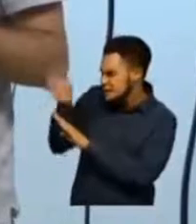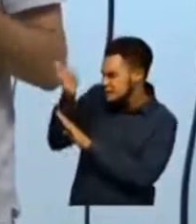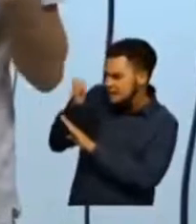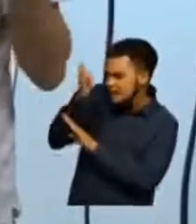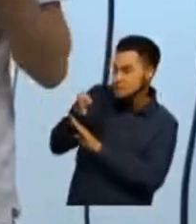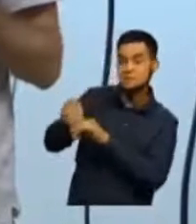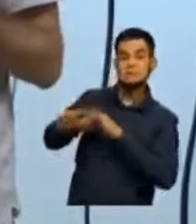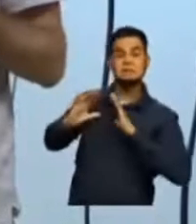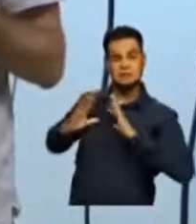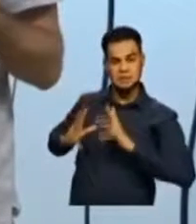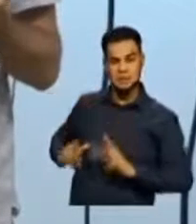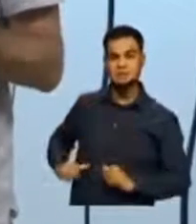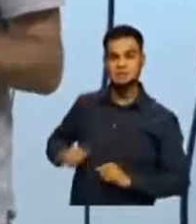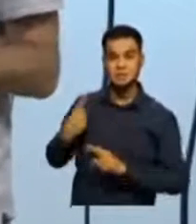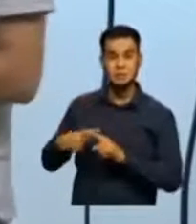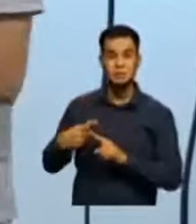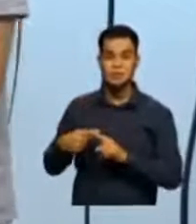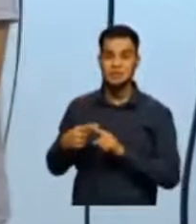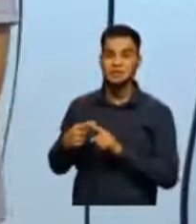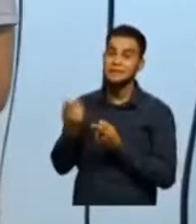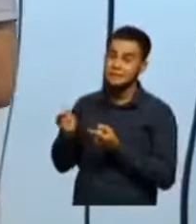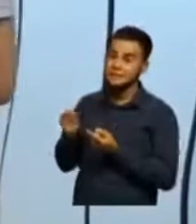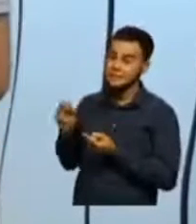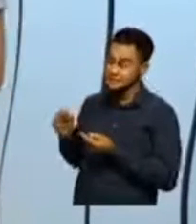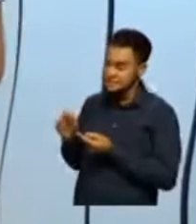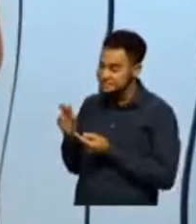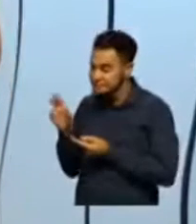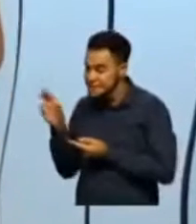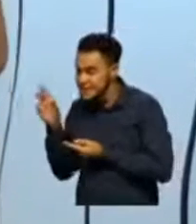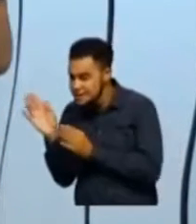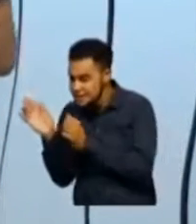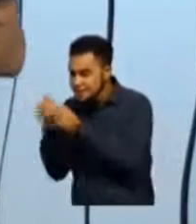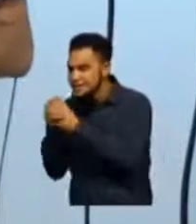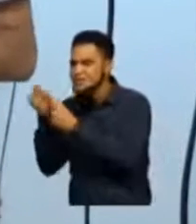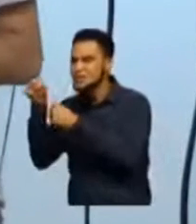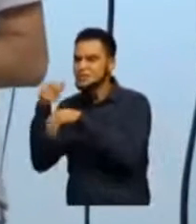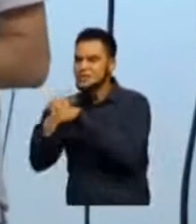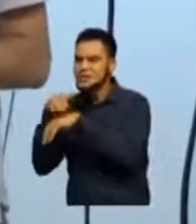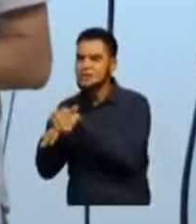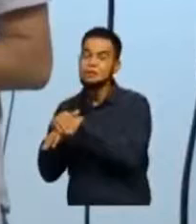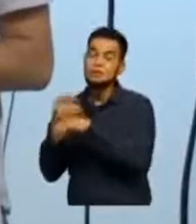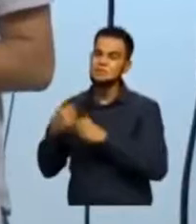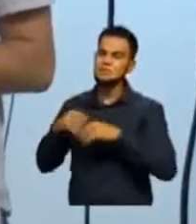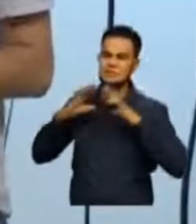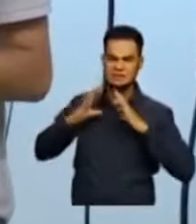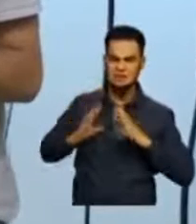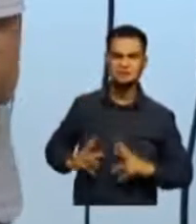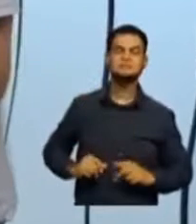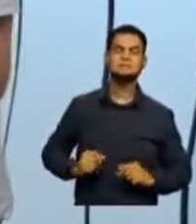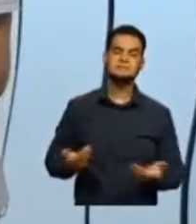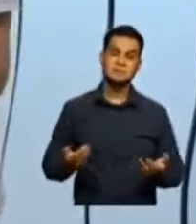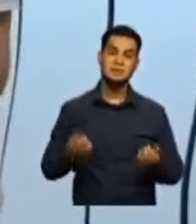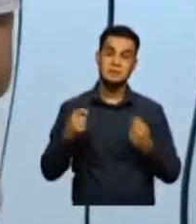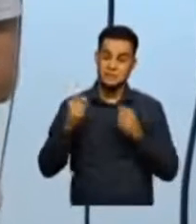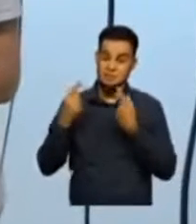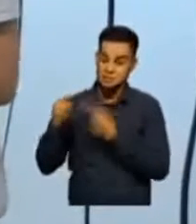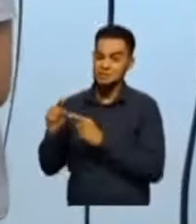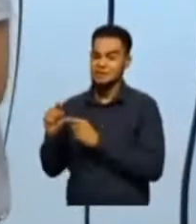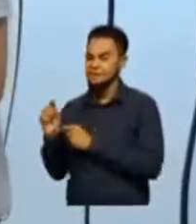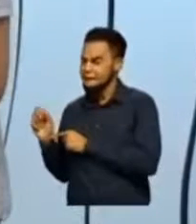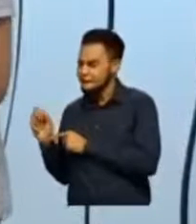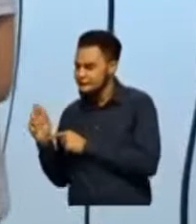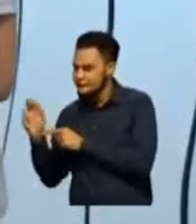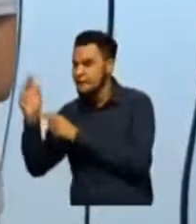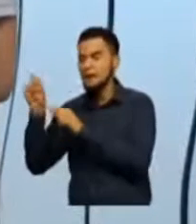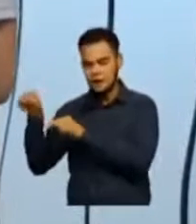não deixar, porque o inseto é de hábito noturno, e o combate dos insetos, o vetor, que é a principal forma de